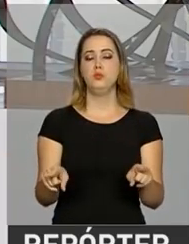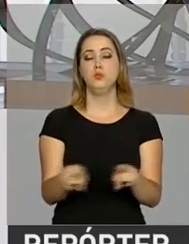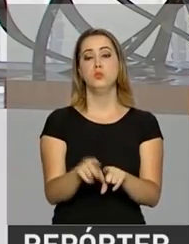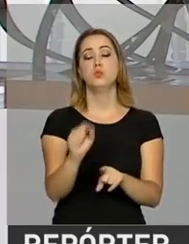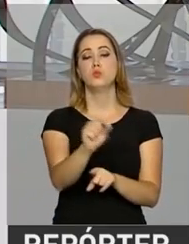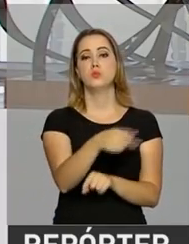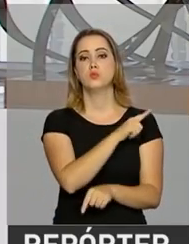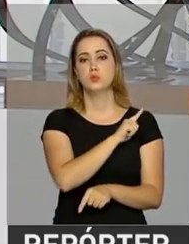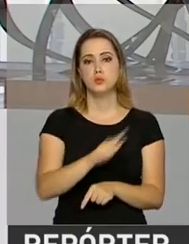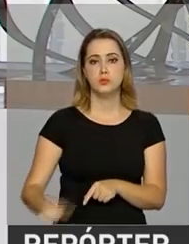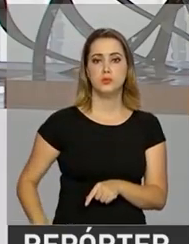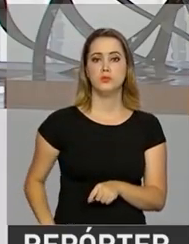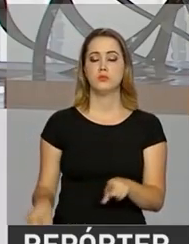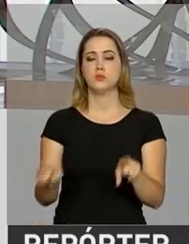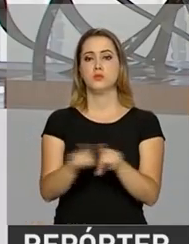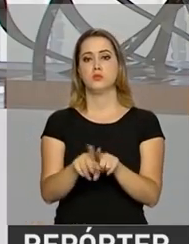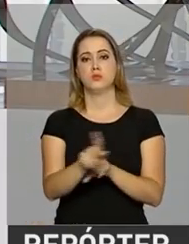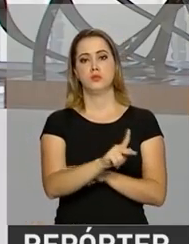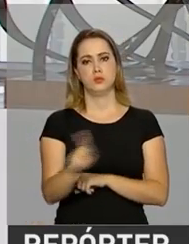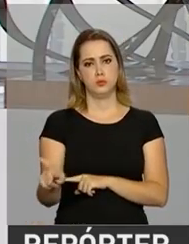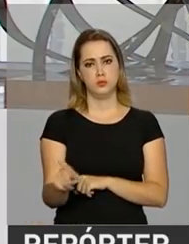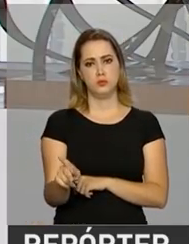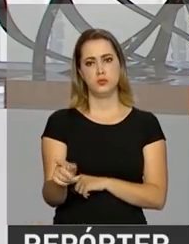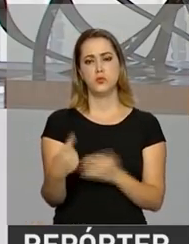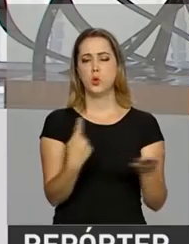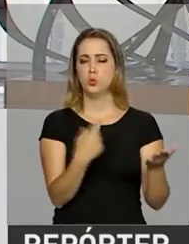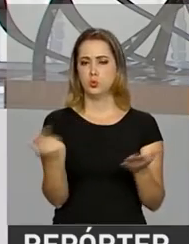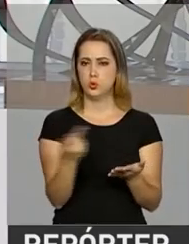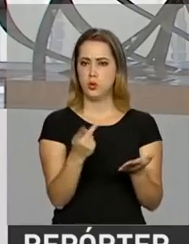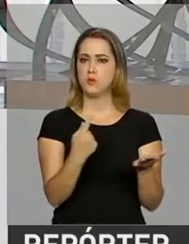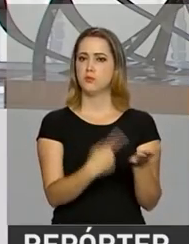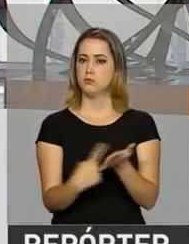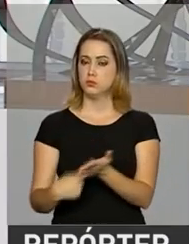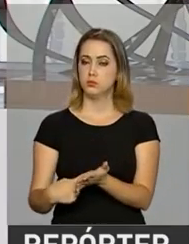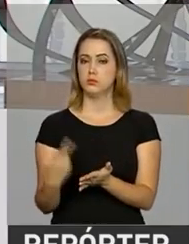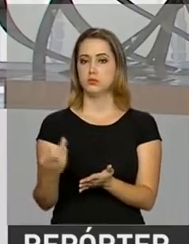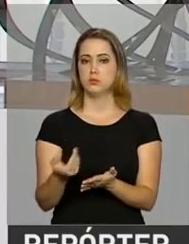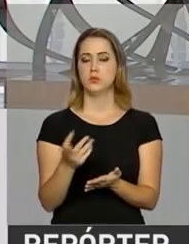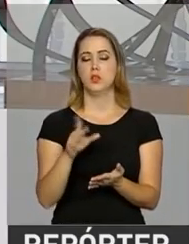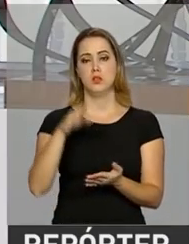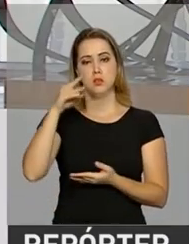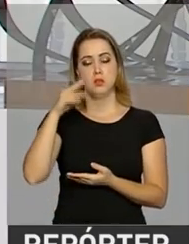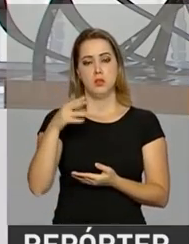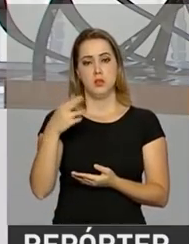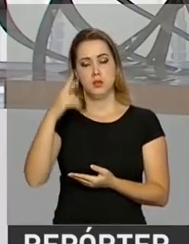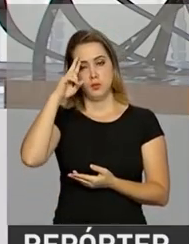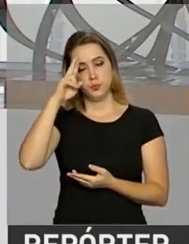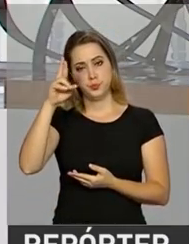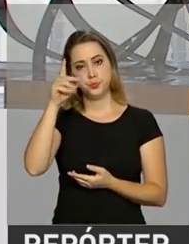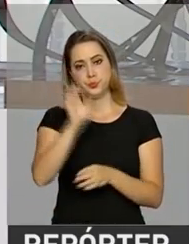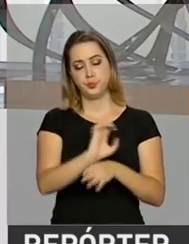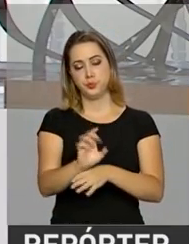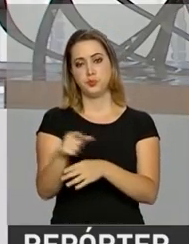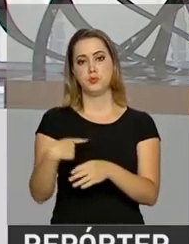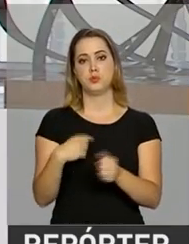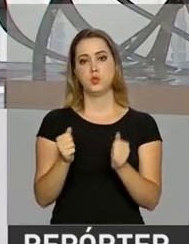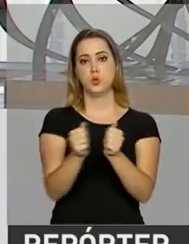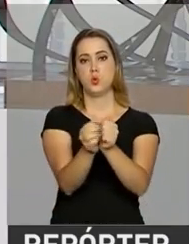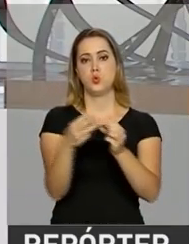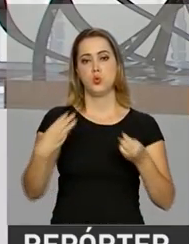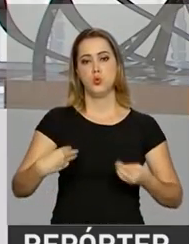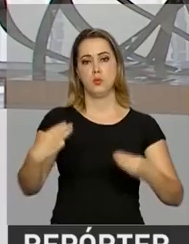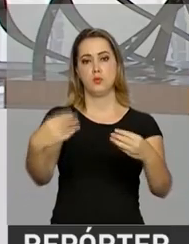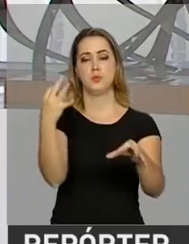governa e o presidente acertaram que as autoridades estaduais vão ficar em permanente contato com o Ministério da